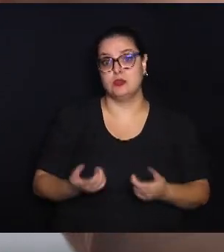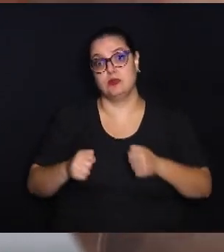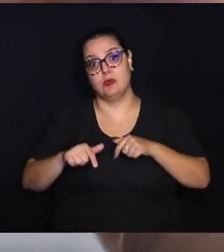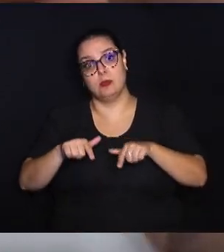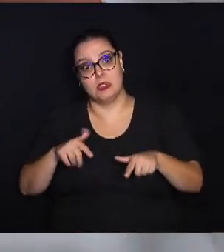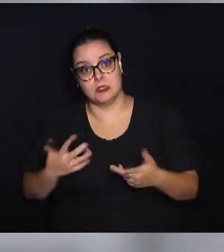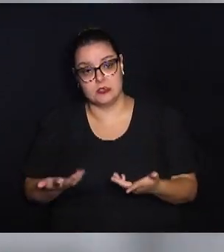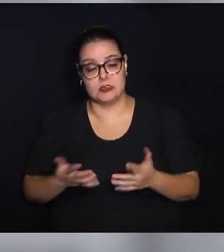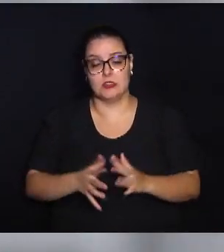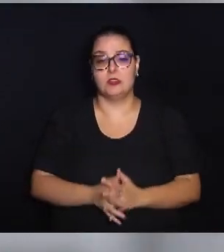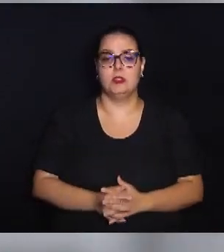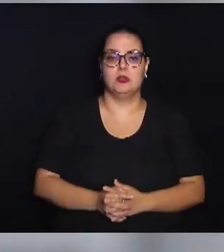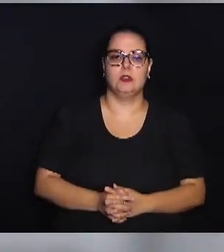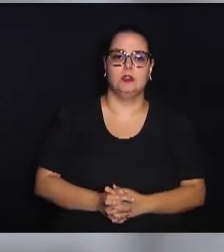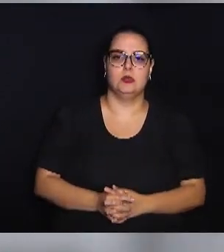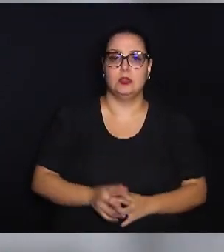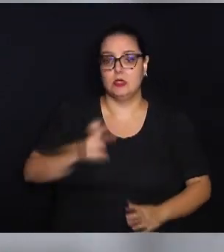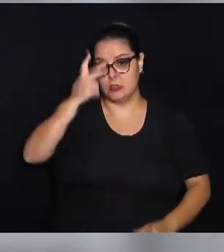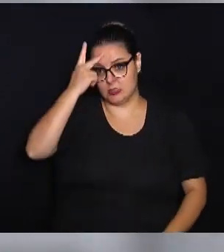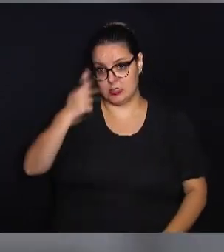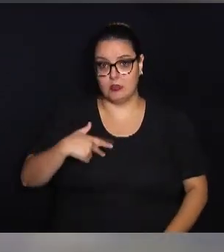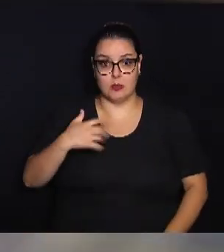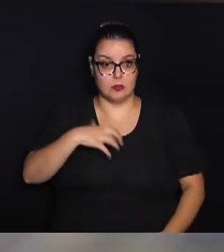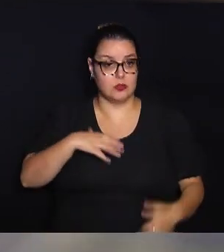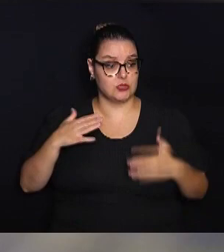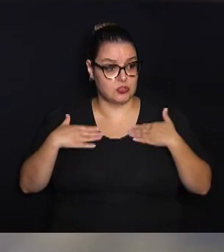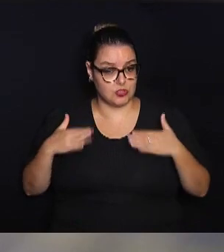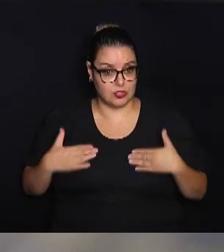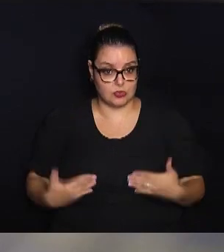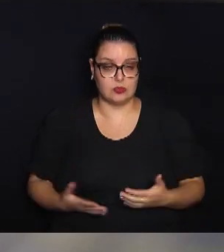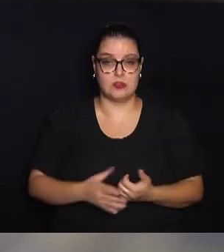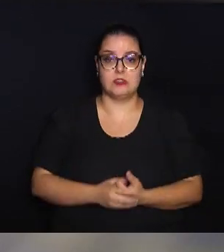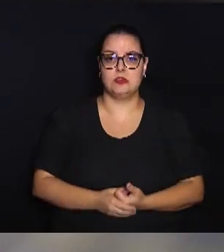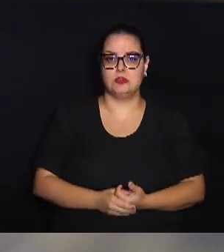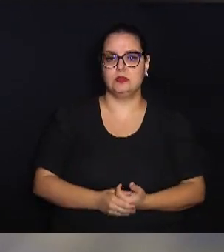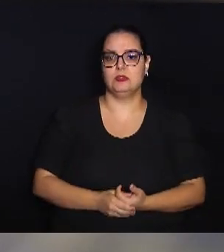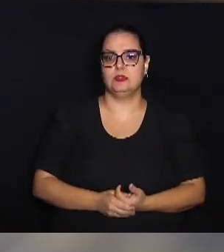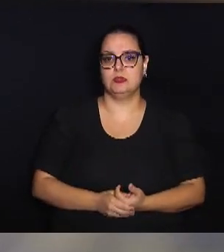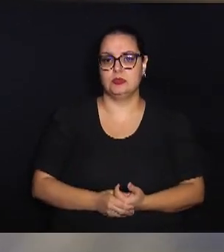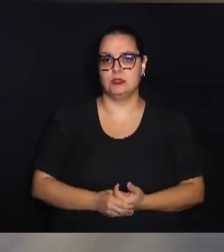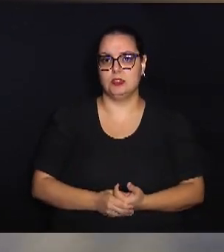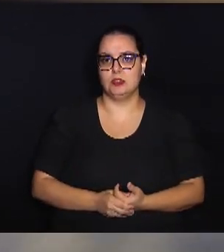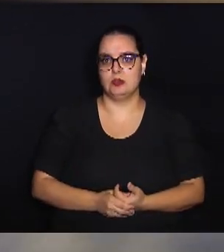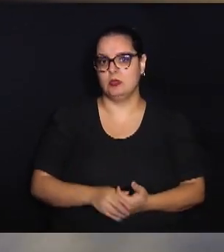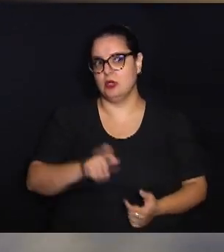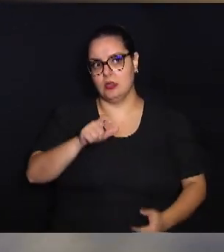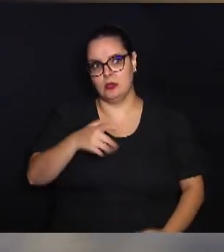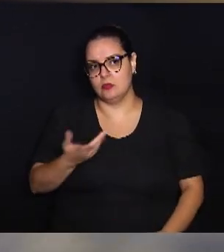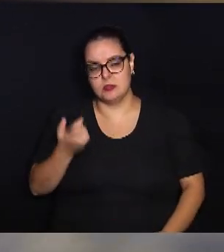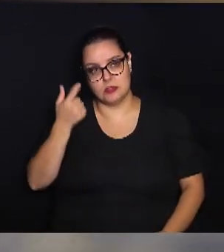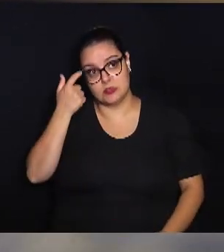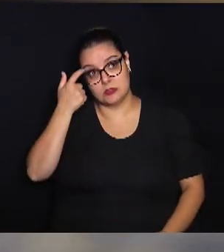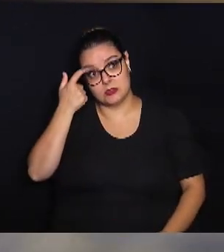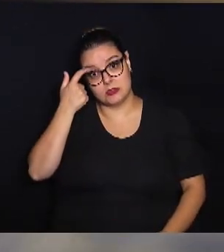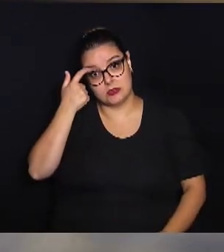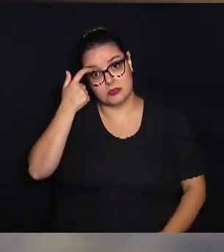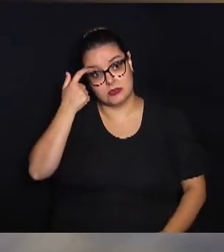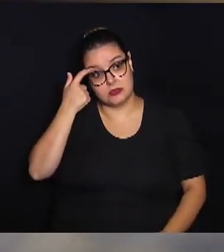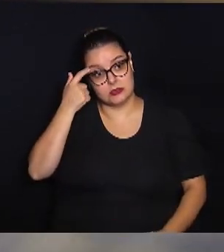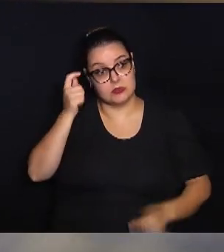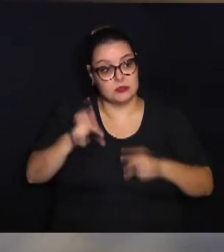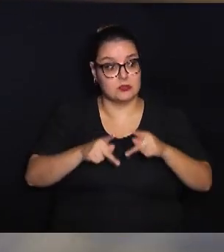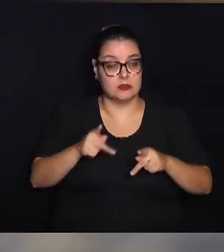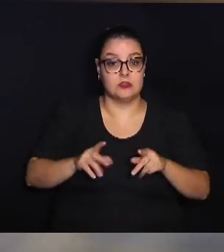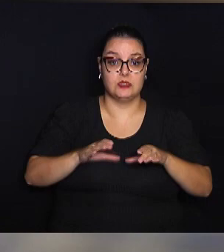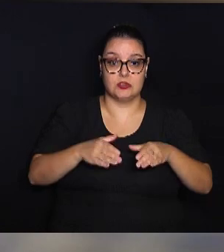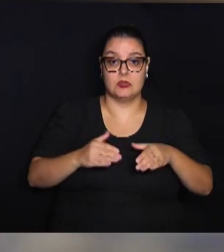de informação, da própria condição física. Você falar isso para uma